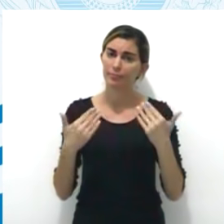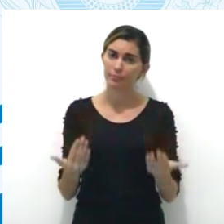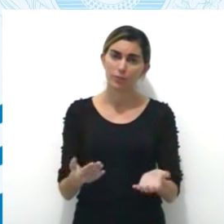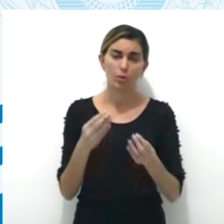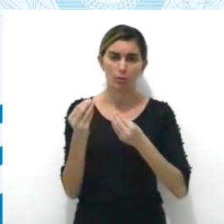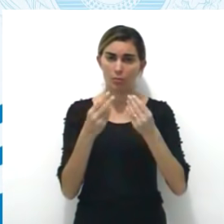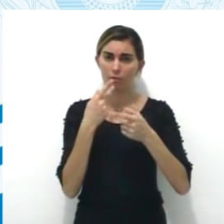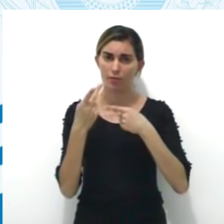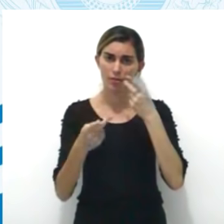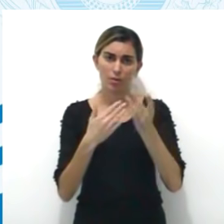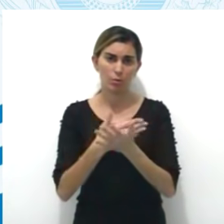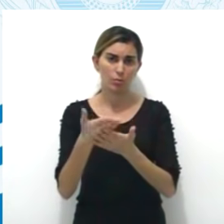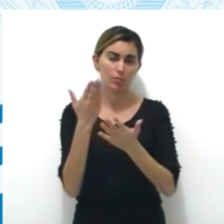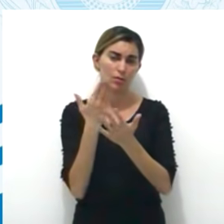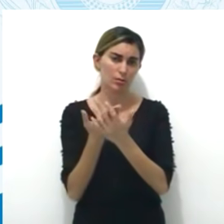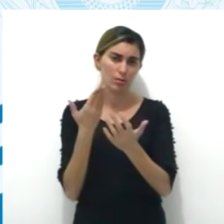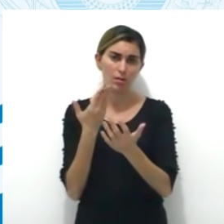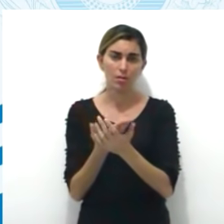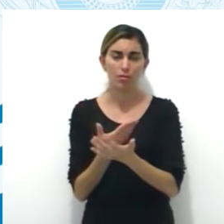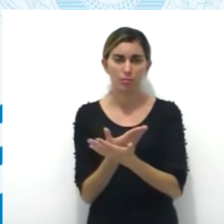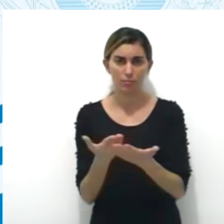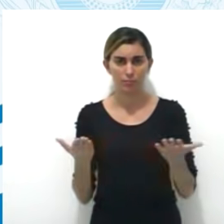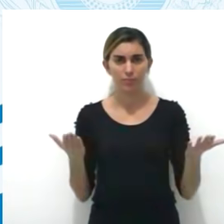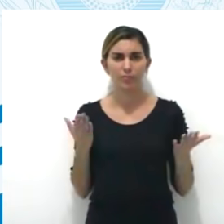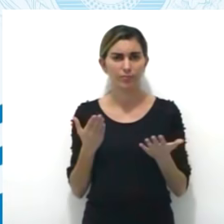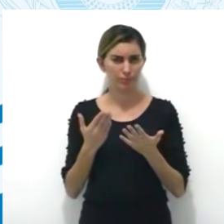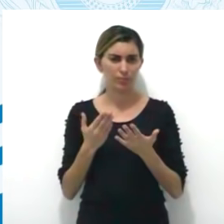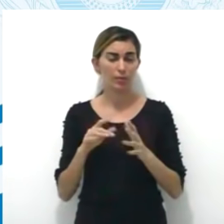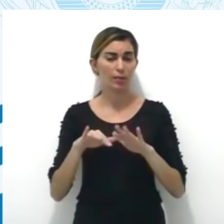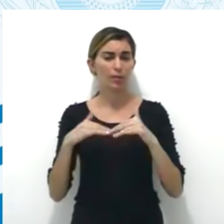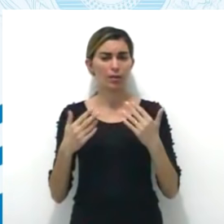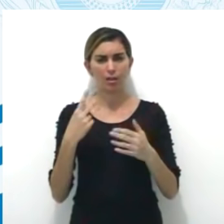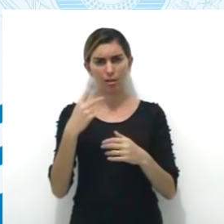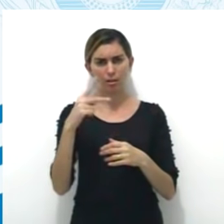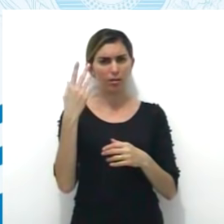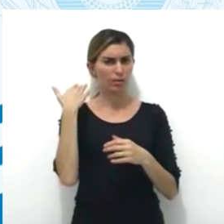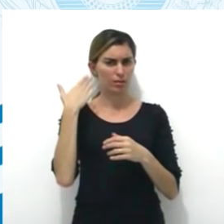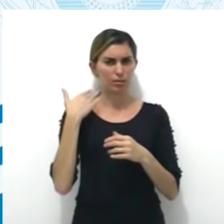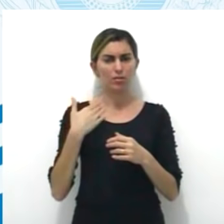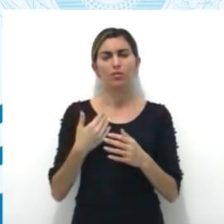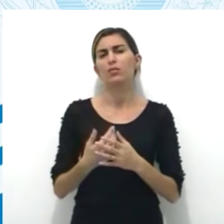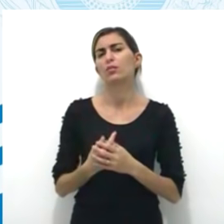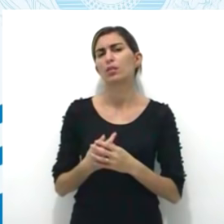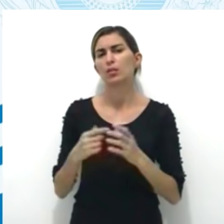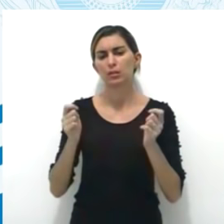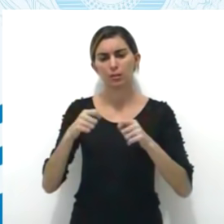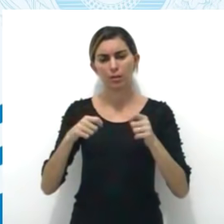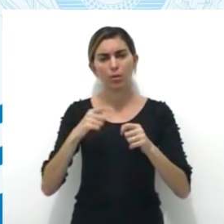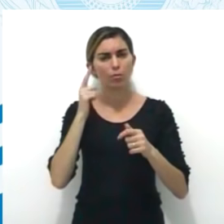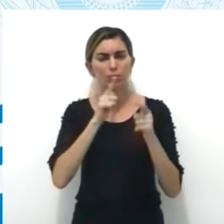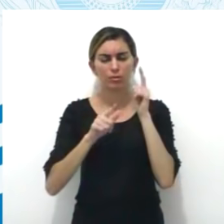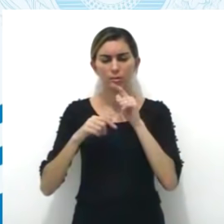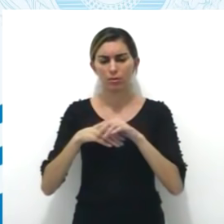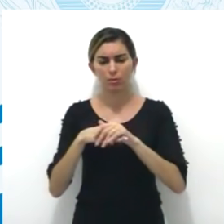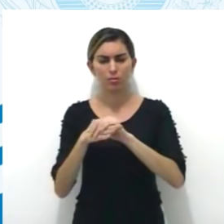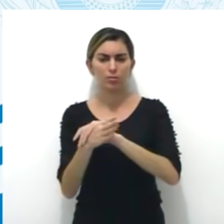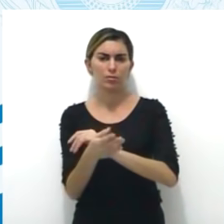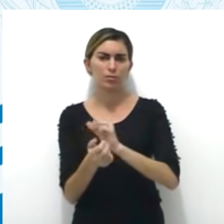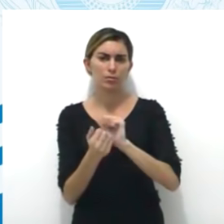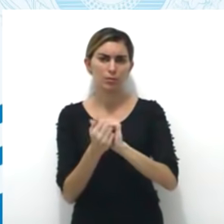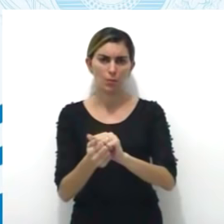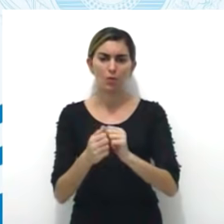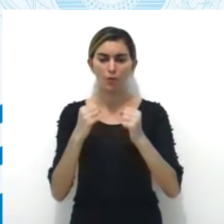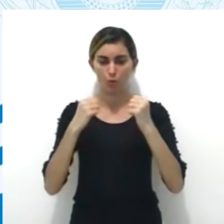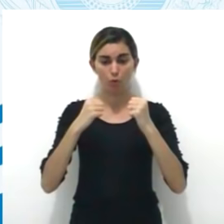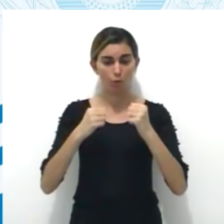Então, conforme eu falei no início da aula para vocês, então, aqueles seres que conseguiam se adaptar,